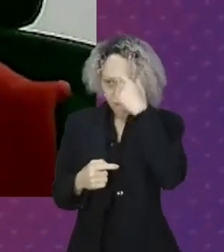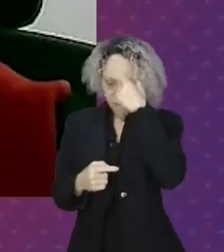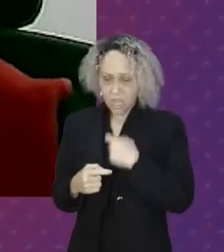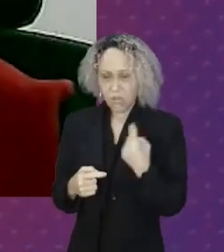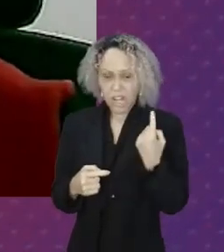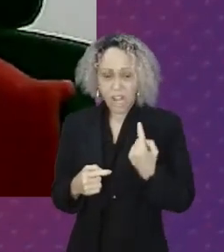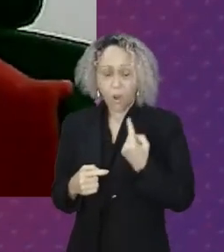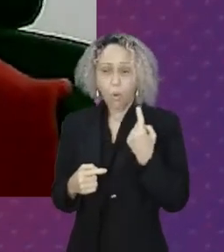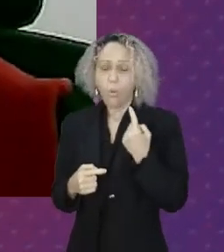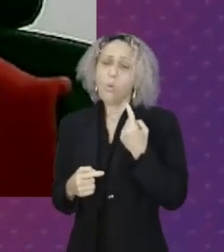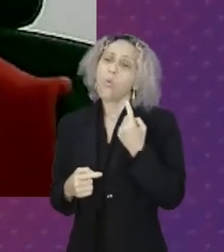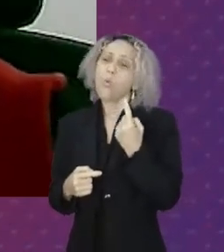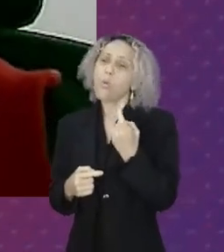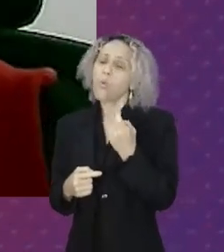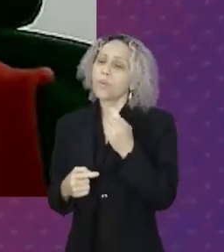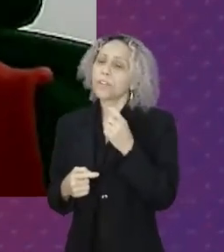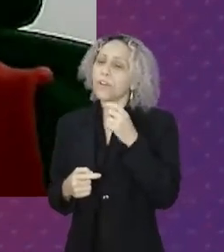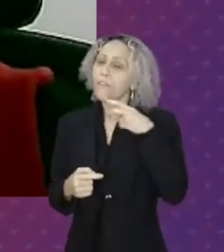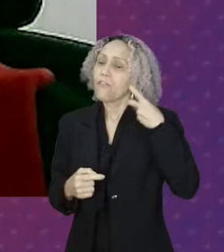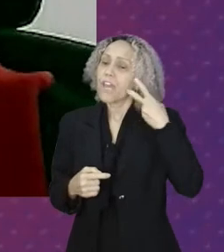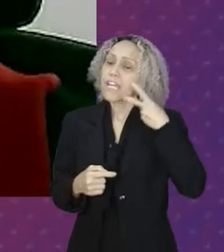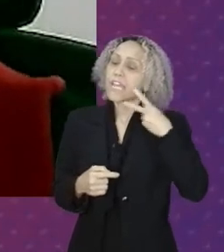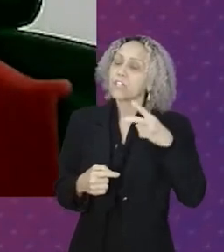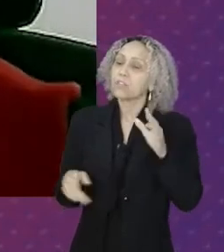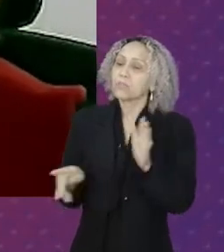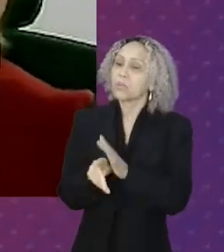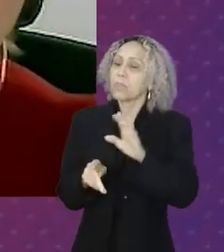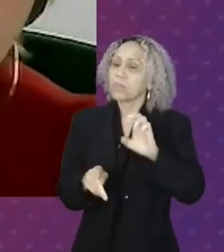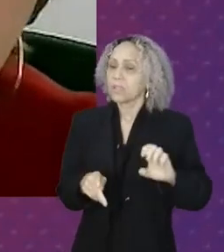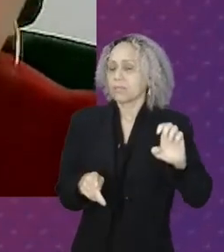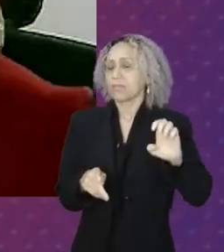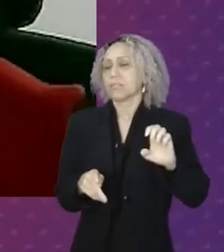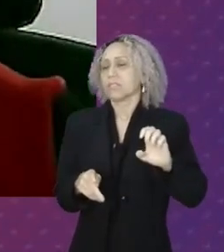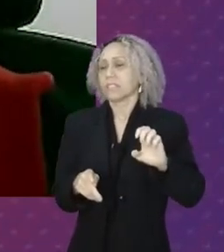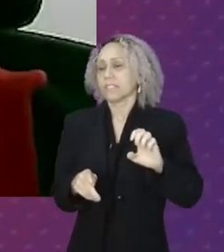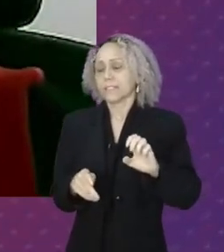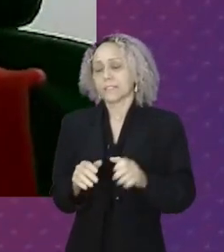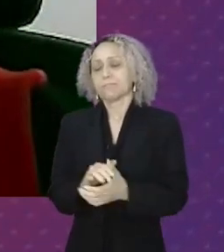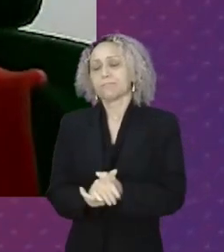teve situações que, de trâmite, tanto das